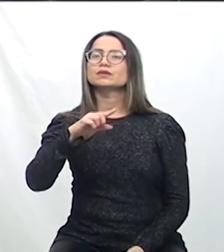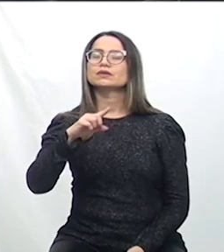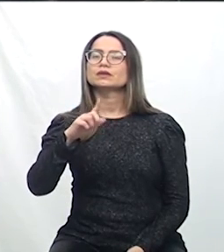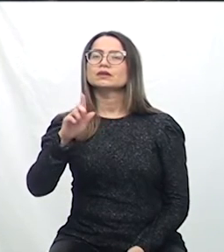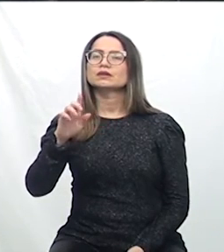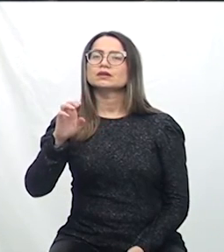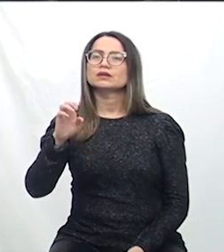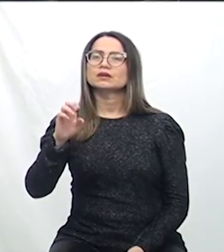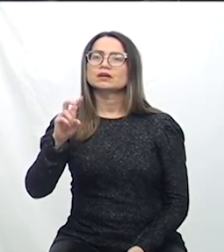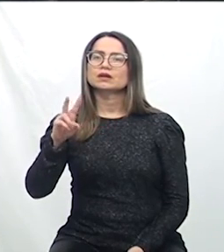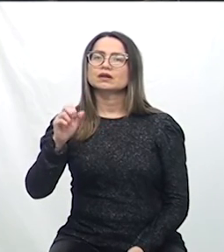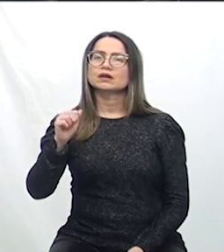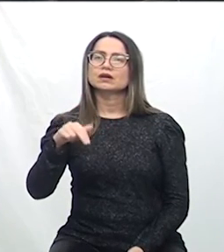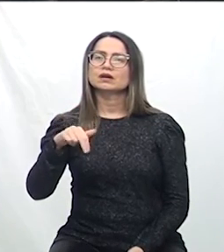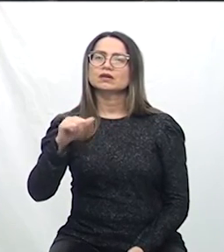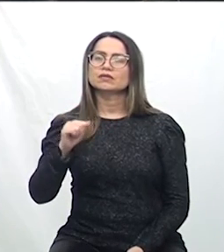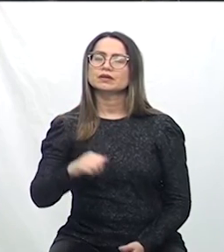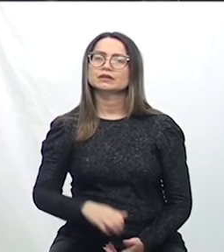Zanetti.